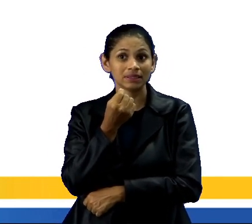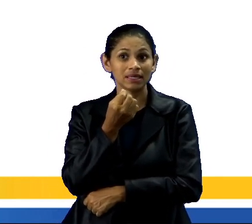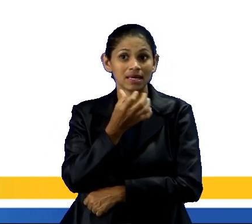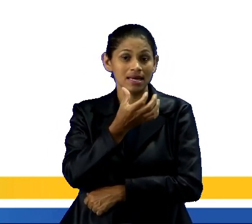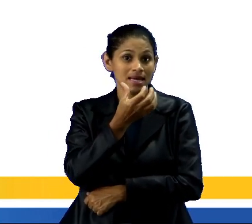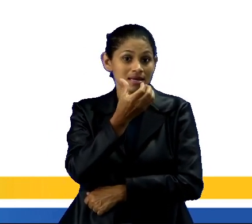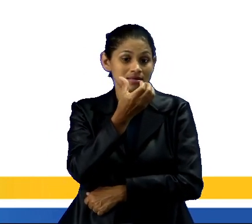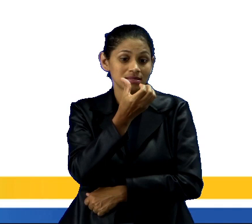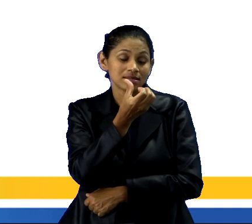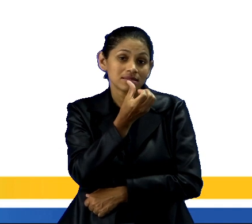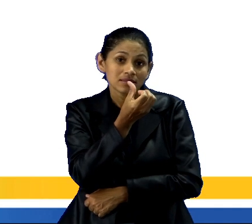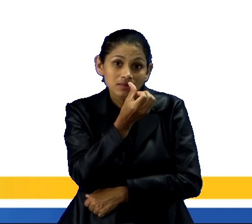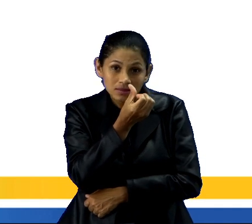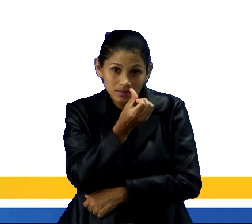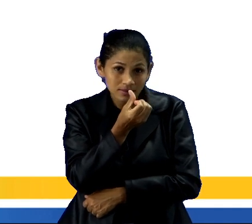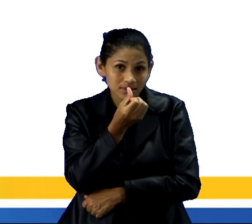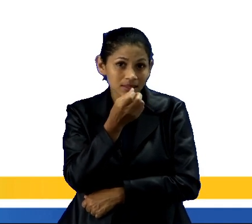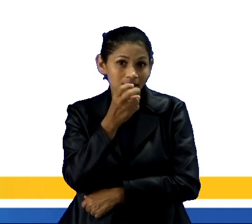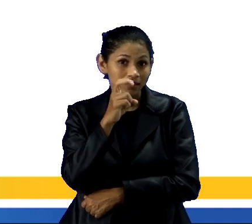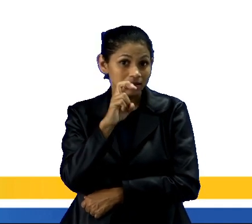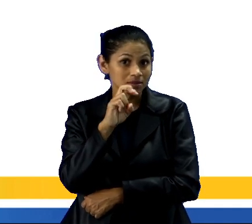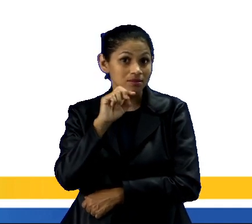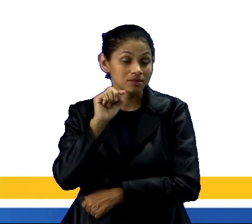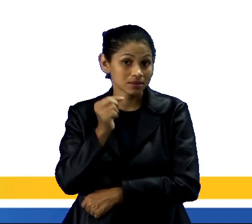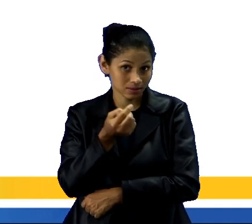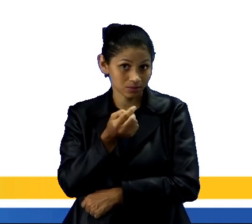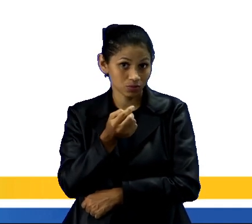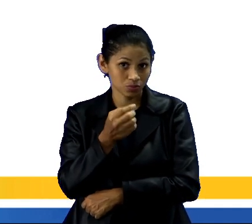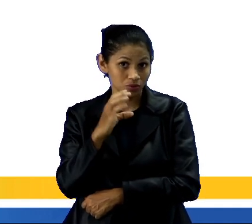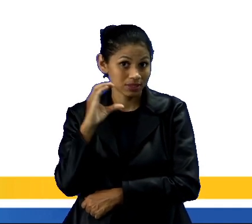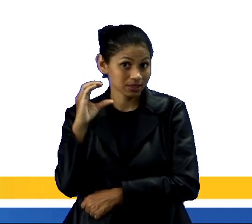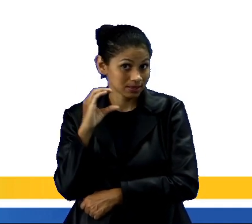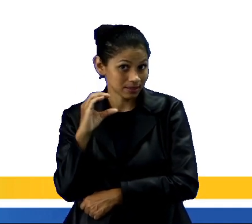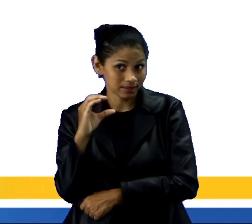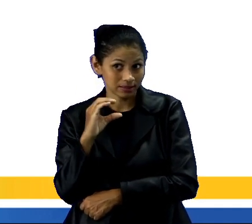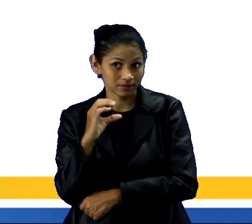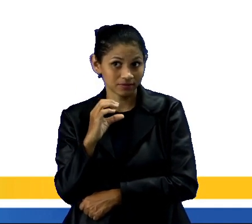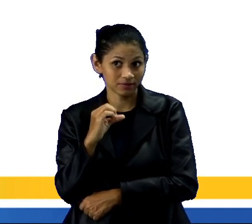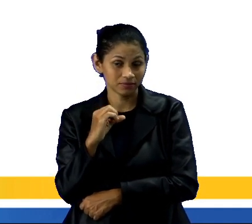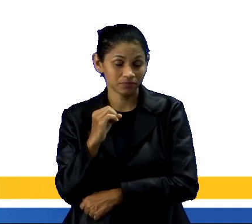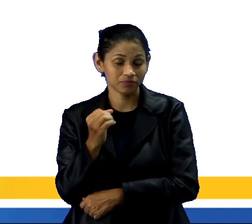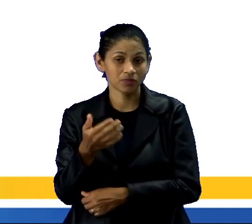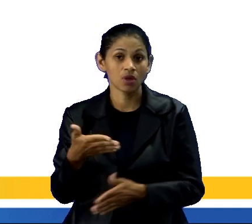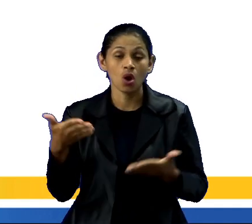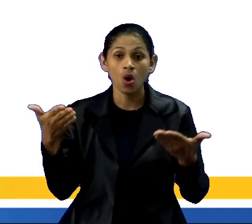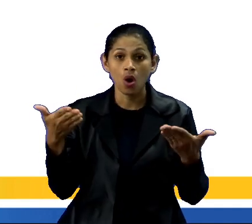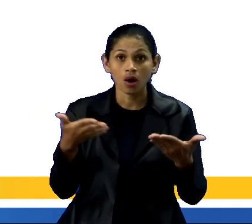2,60. E aí ele disse também que ela comprou um caderno e esse caderno foi R$